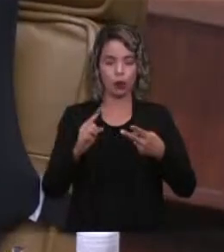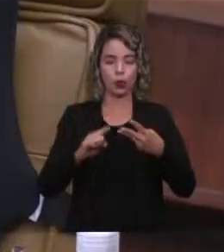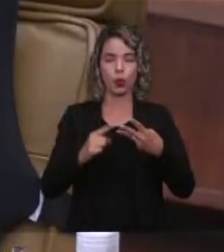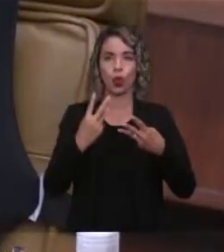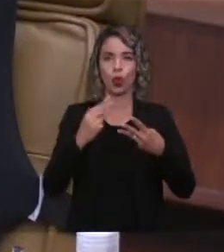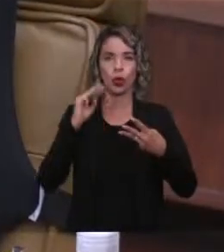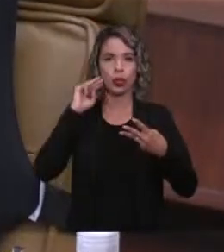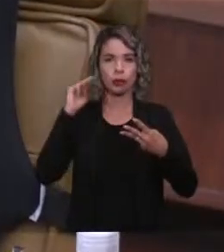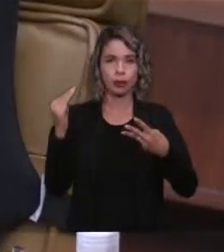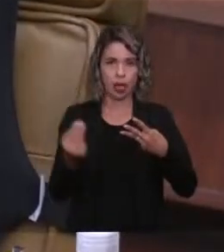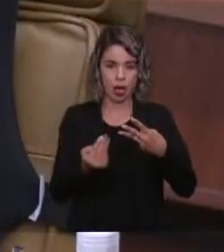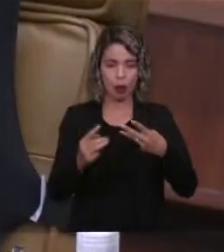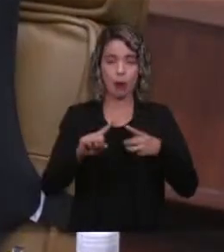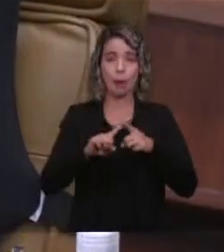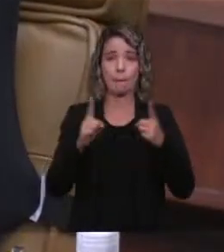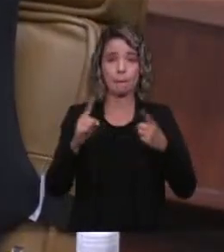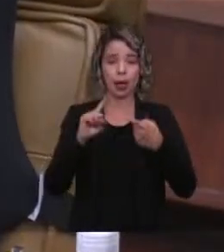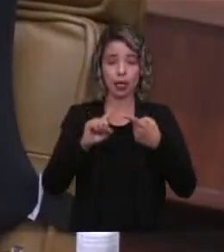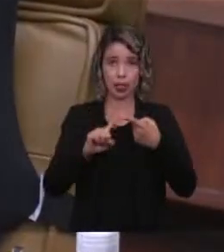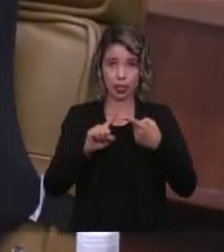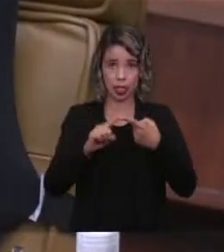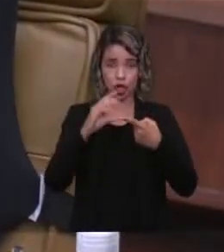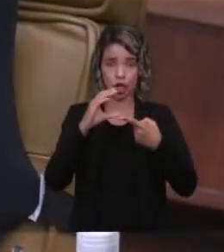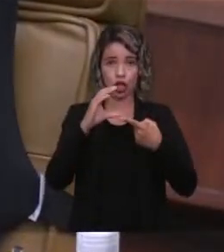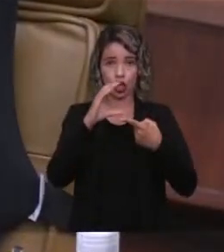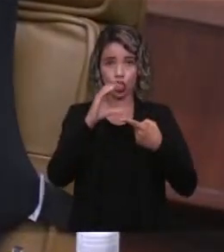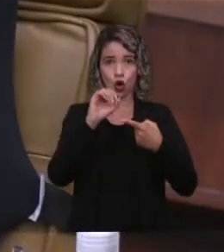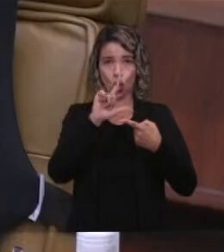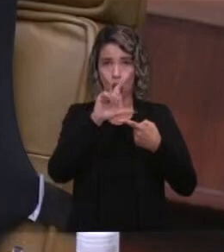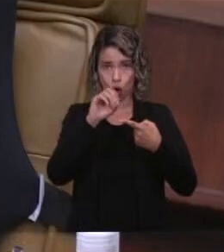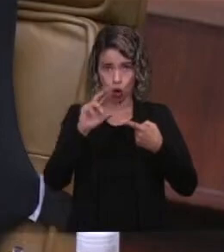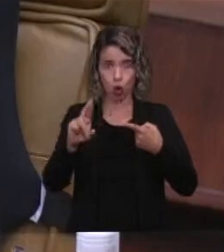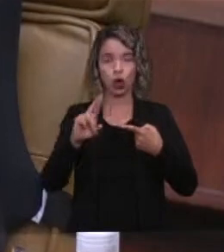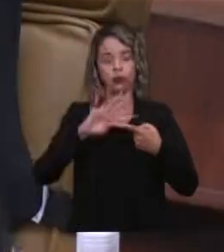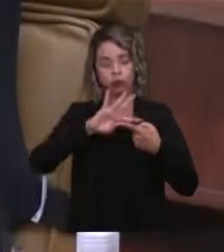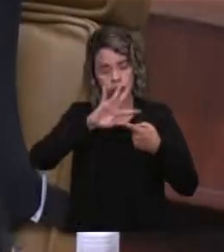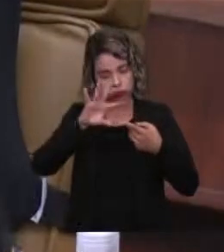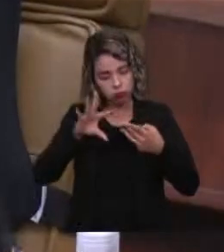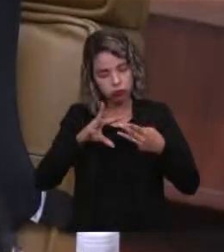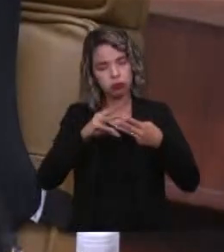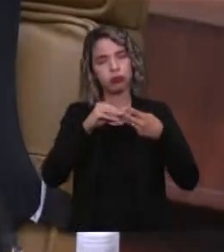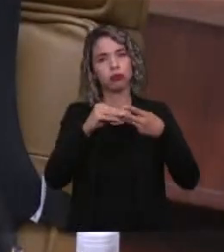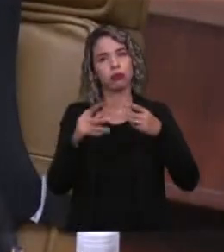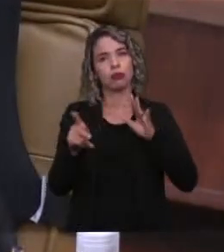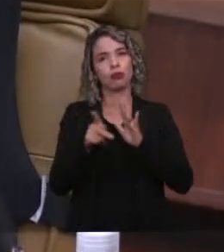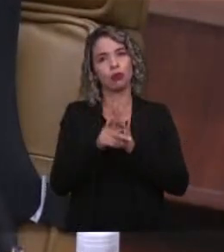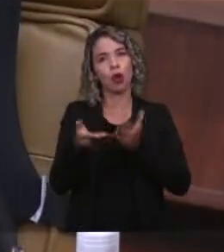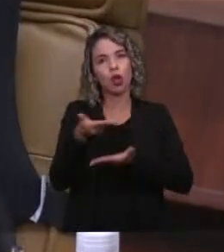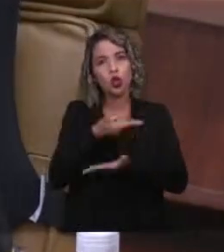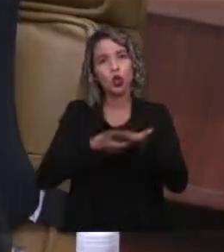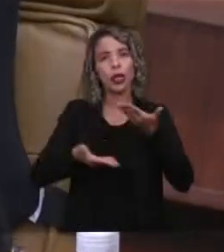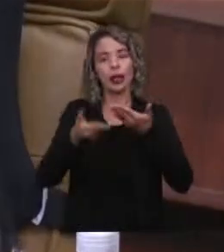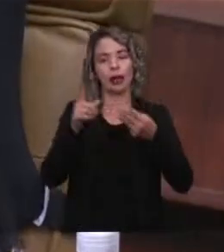Paulo e Amorim, porém Fernando Collor solidariamente aos dois, a cota desses